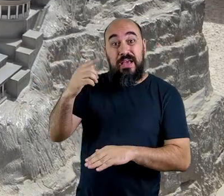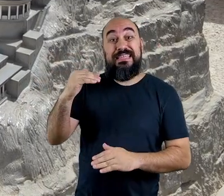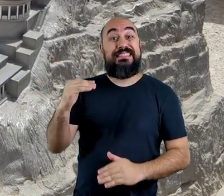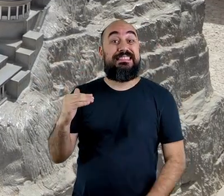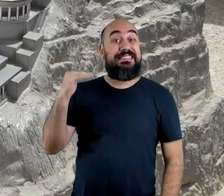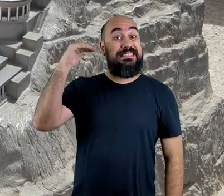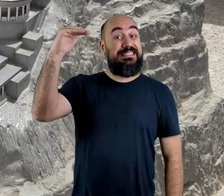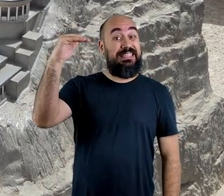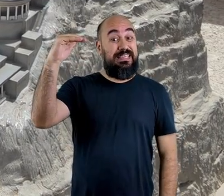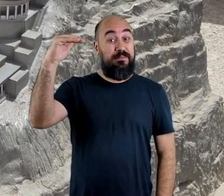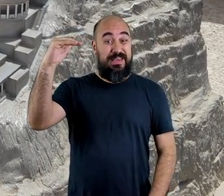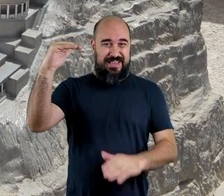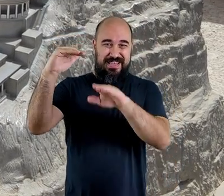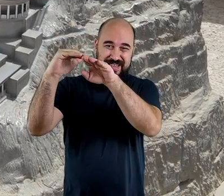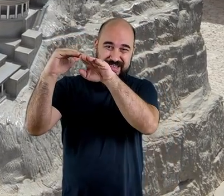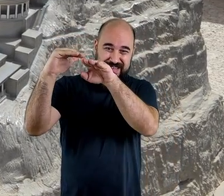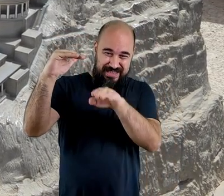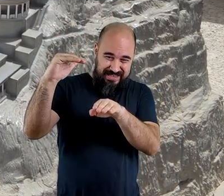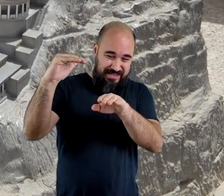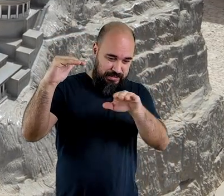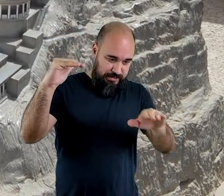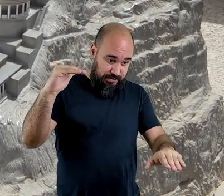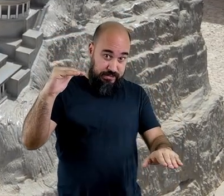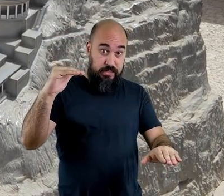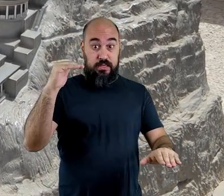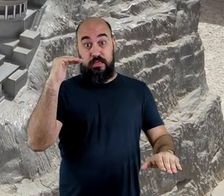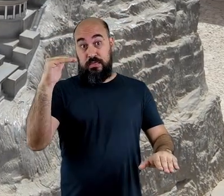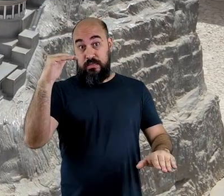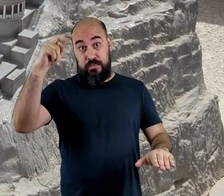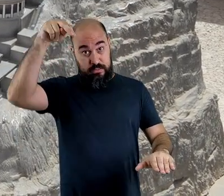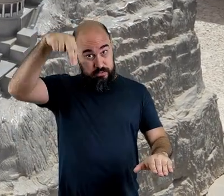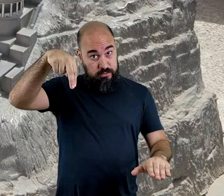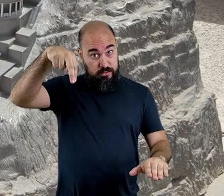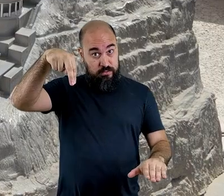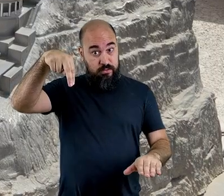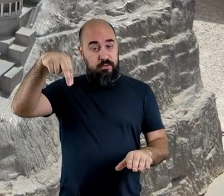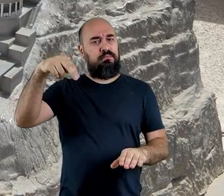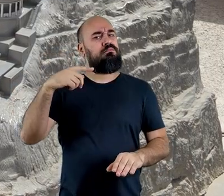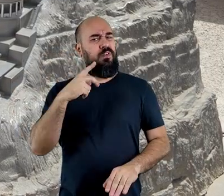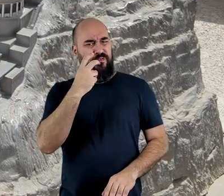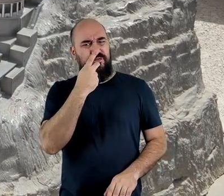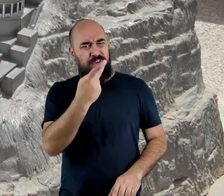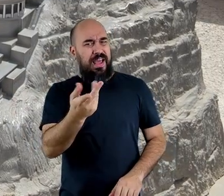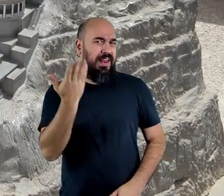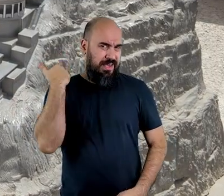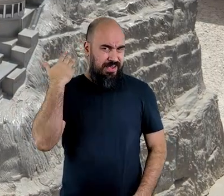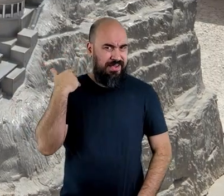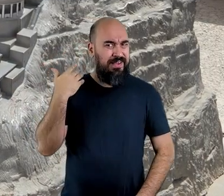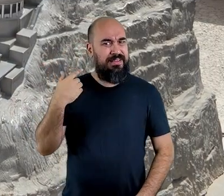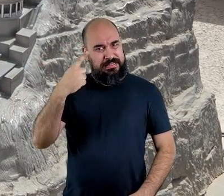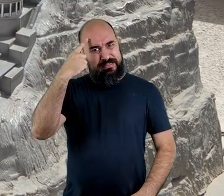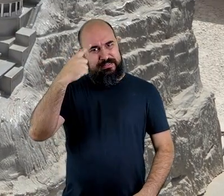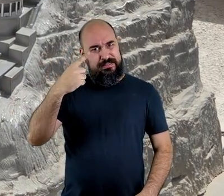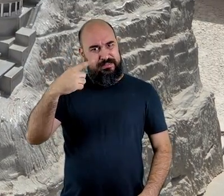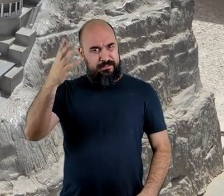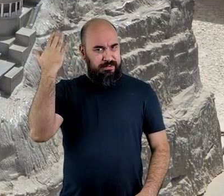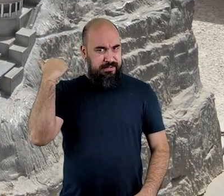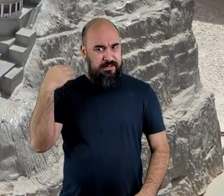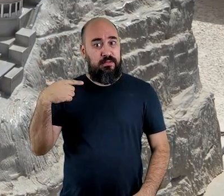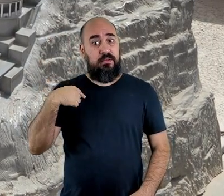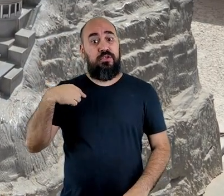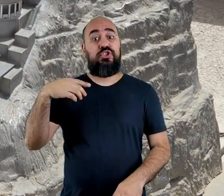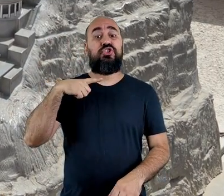parte de cima. Como eu mencionei em programas anteriores, o Palácio de Herodes tinha três níveis. Um nível mais abaixo, que ficava